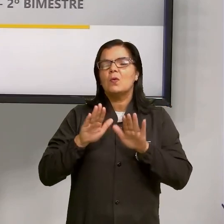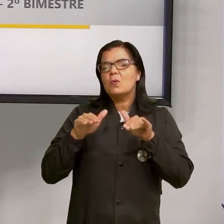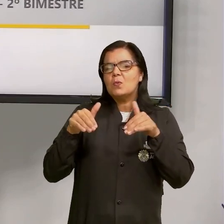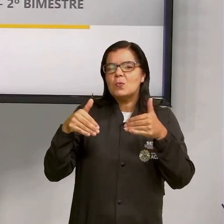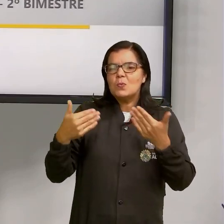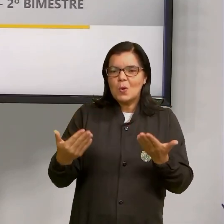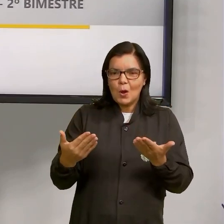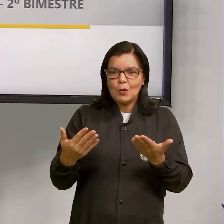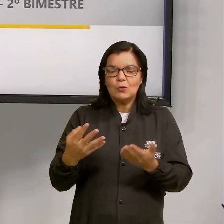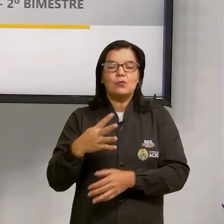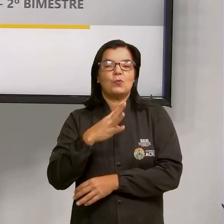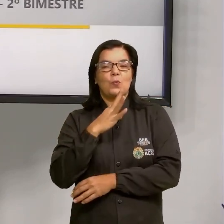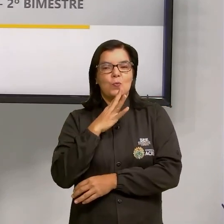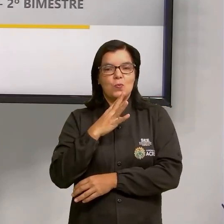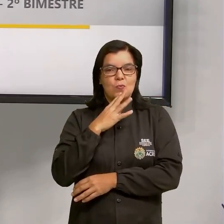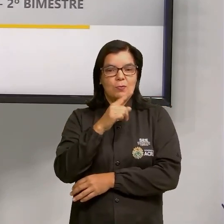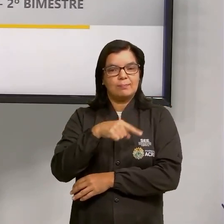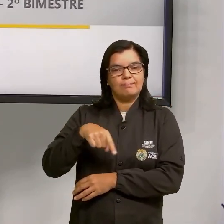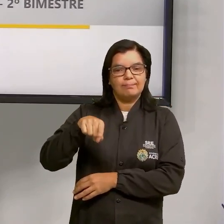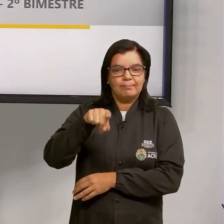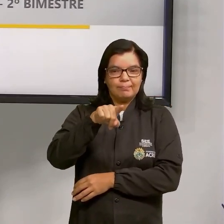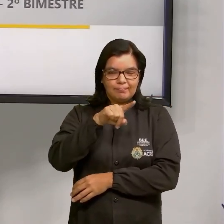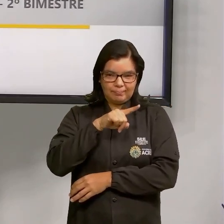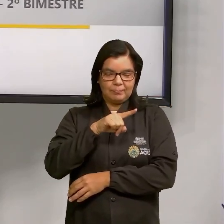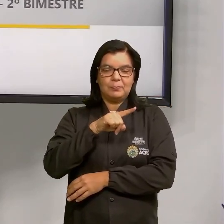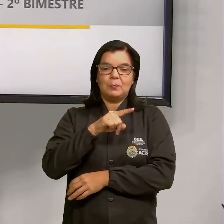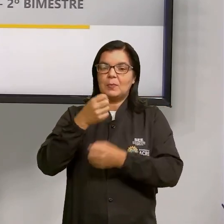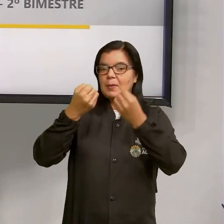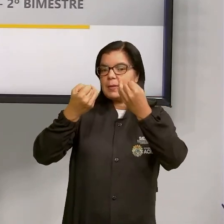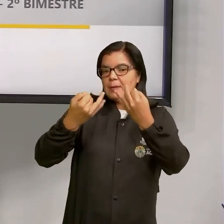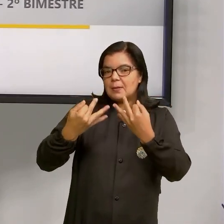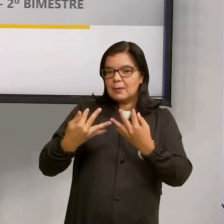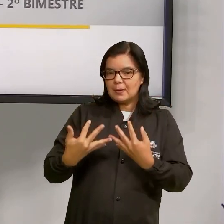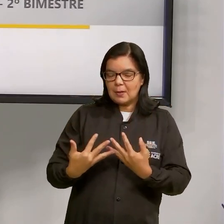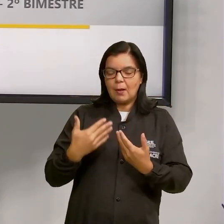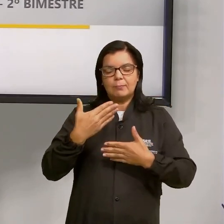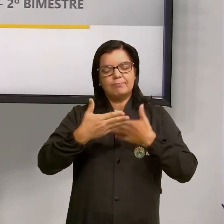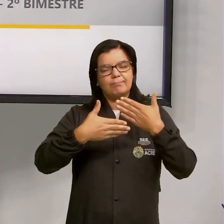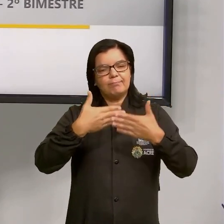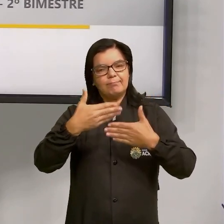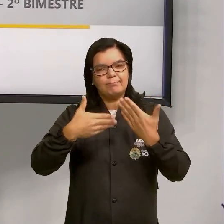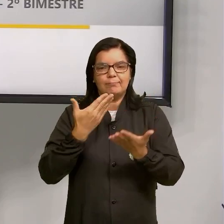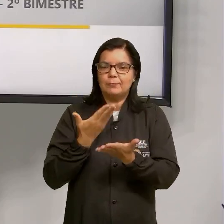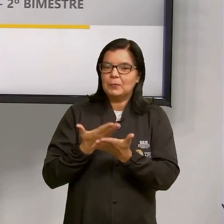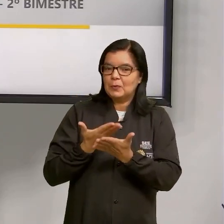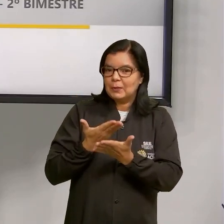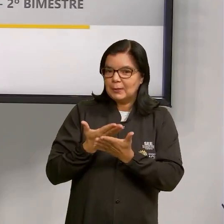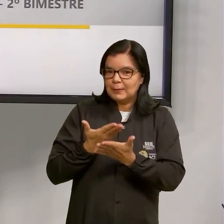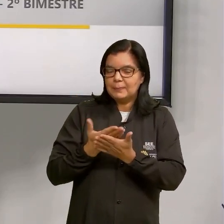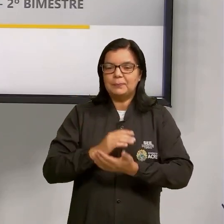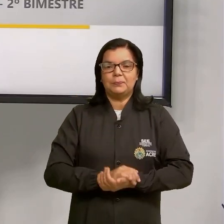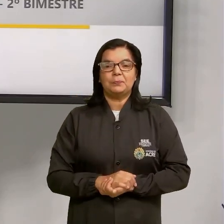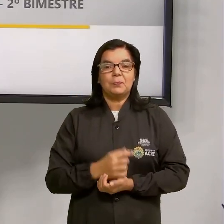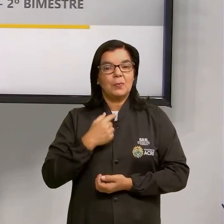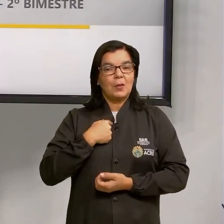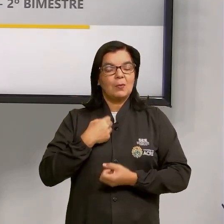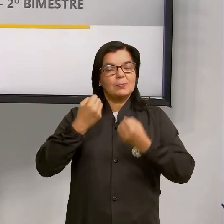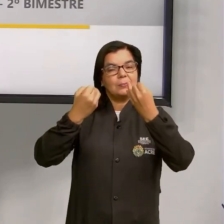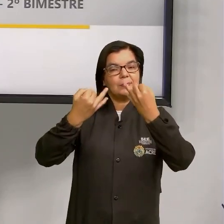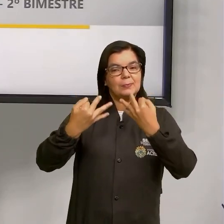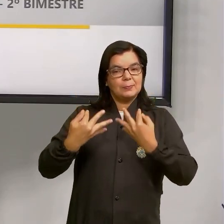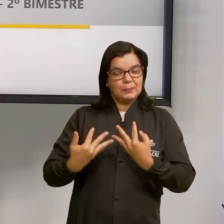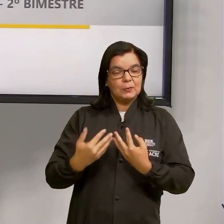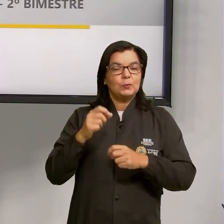de conhecimento que o senhor irá abordar ao longo dessa videoaula, professor? Nós iremos tratar